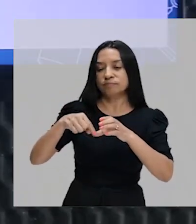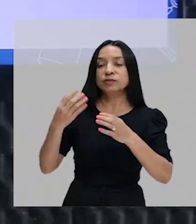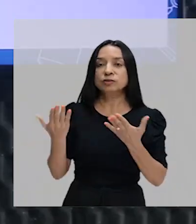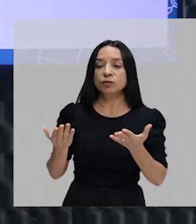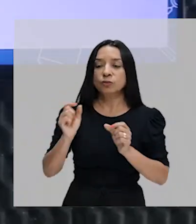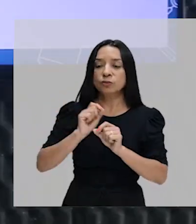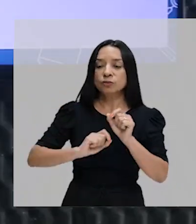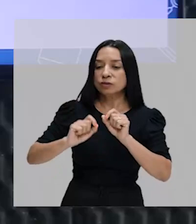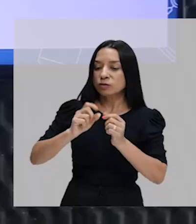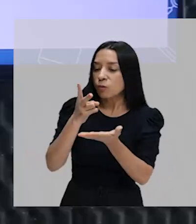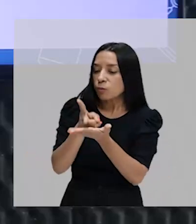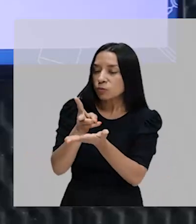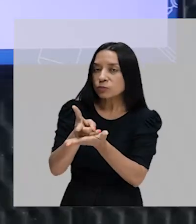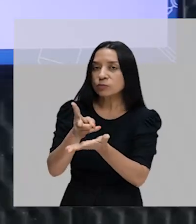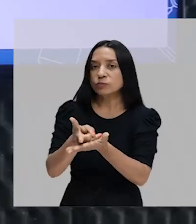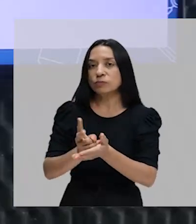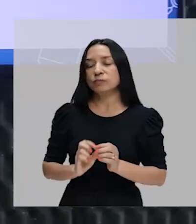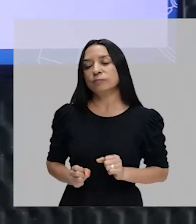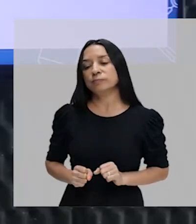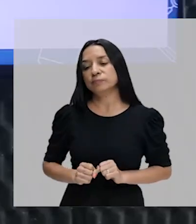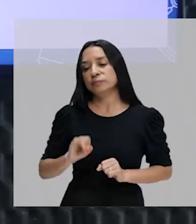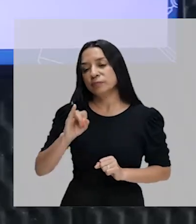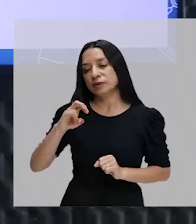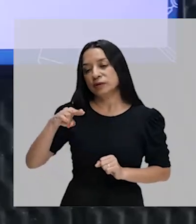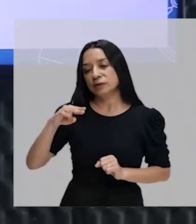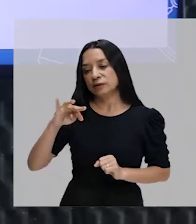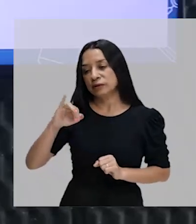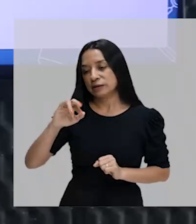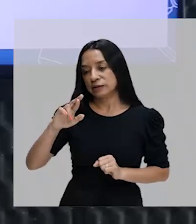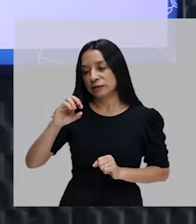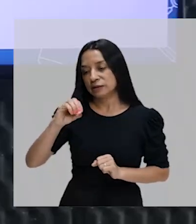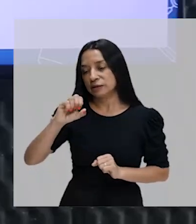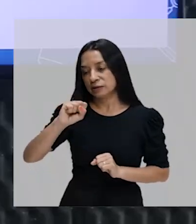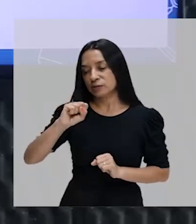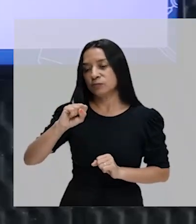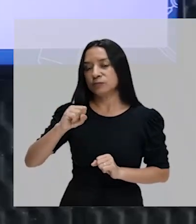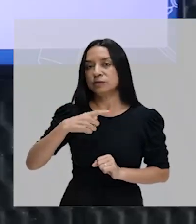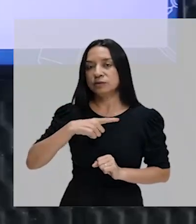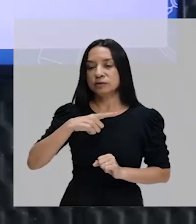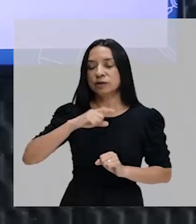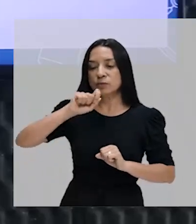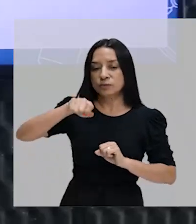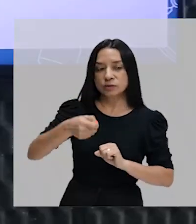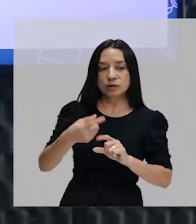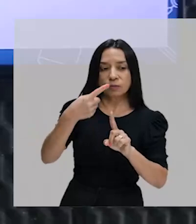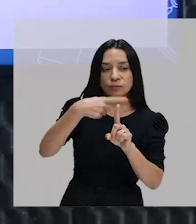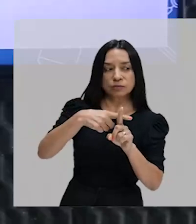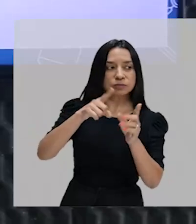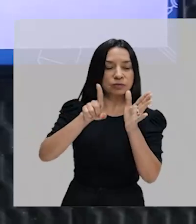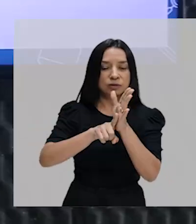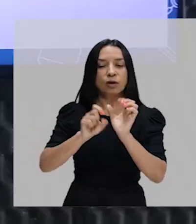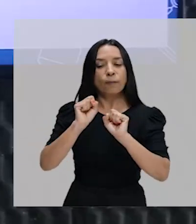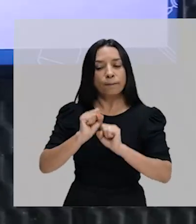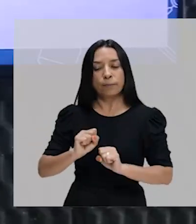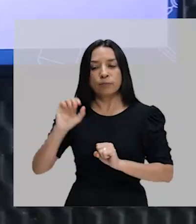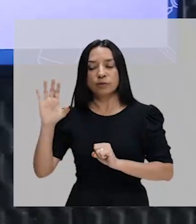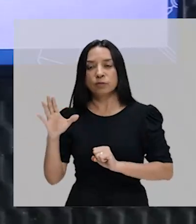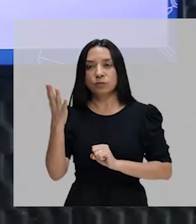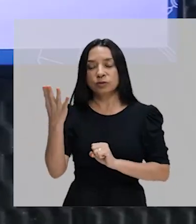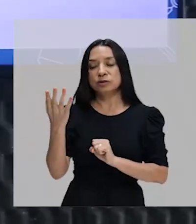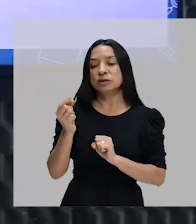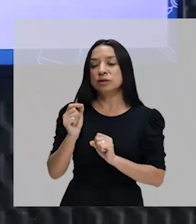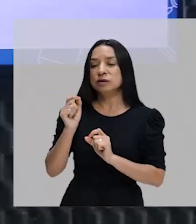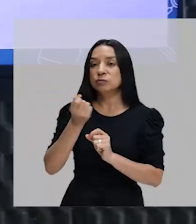são mantidas, tá? Nos inteiros, como eu tenho sinal positivo e negativo, aqui pode sim acontecer, né, do